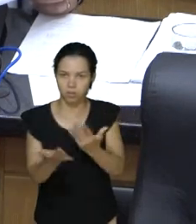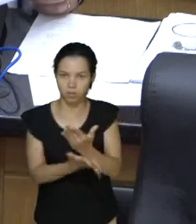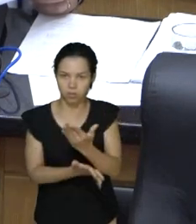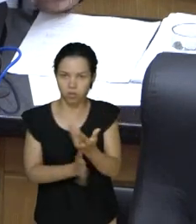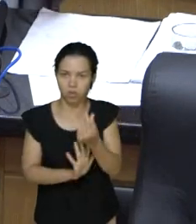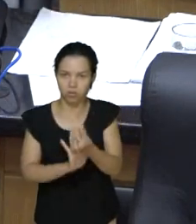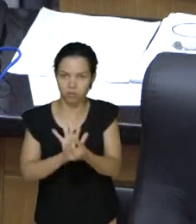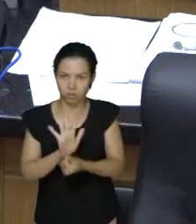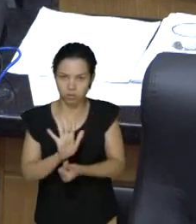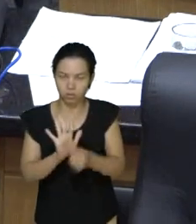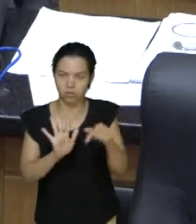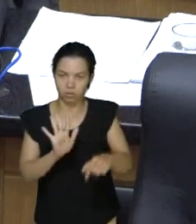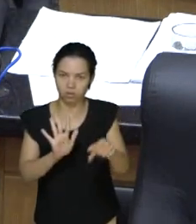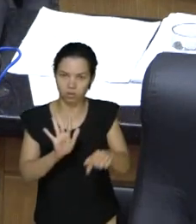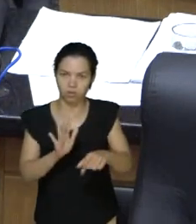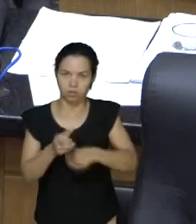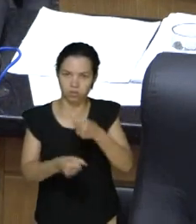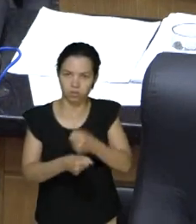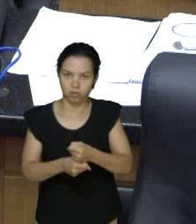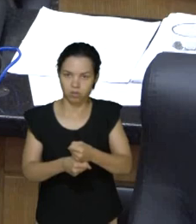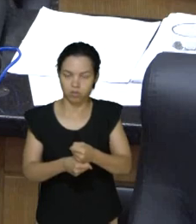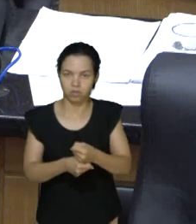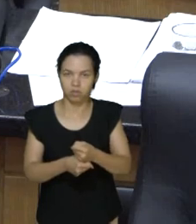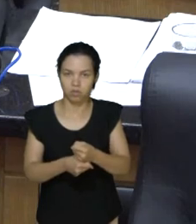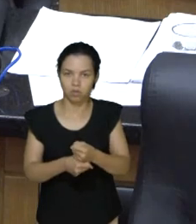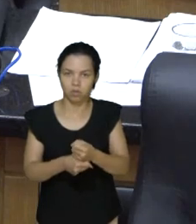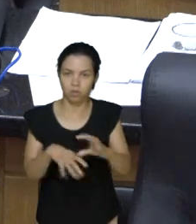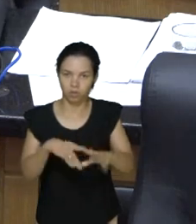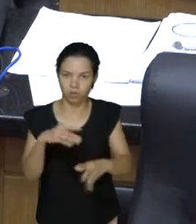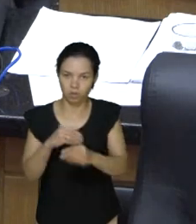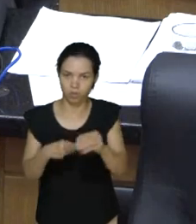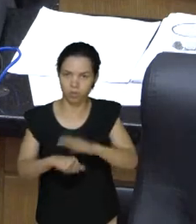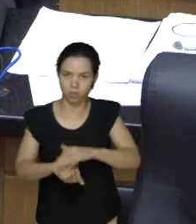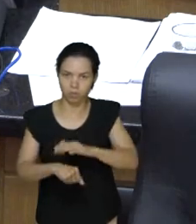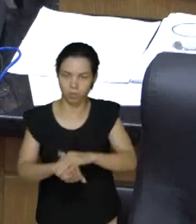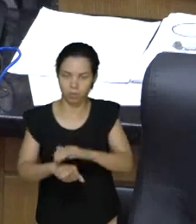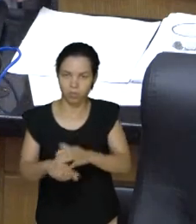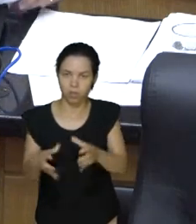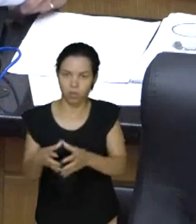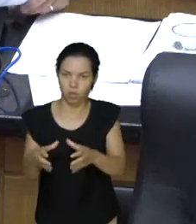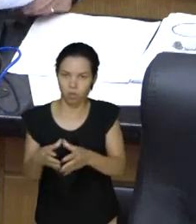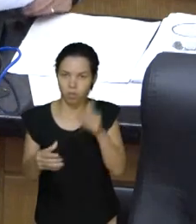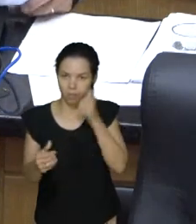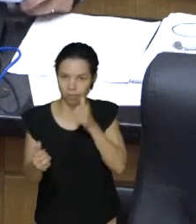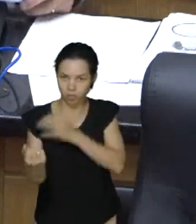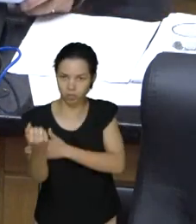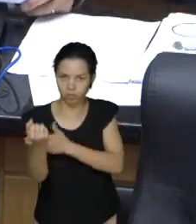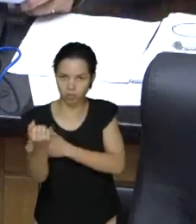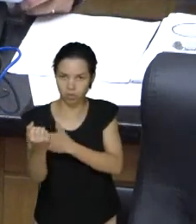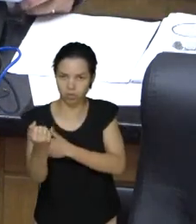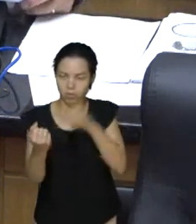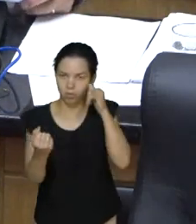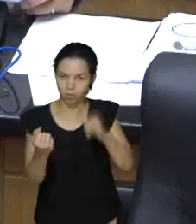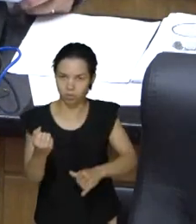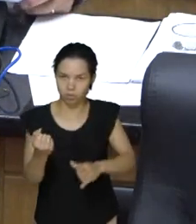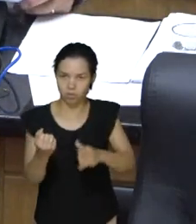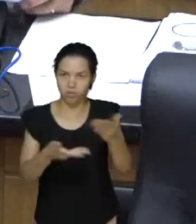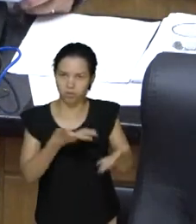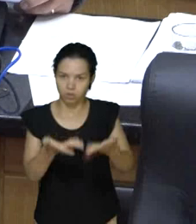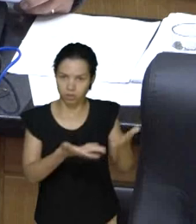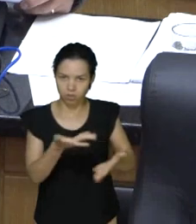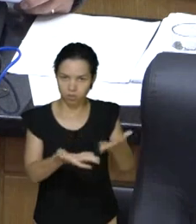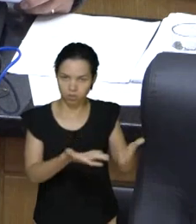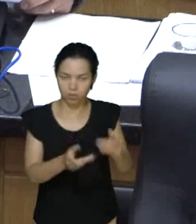ano, uma emenda de autoria da bancada feminina destinada à prevenção, diagnóstico e tratamento do câncer de mama. Foi